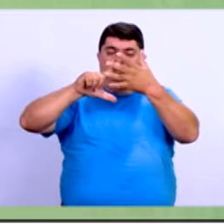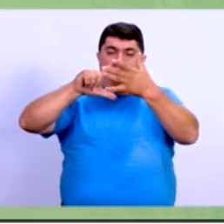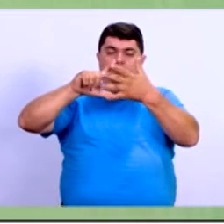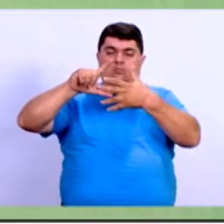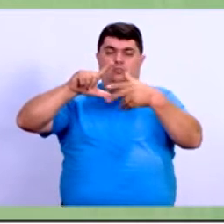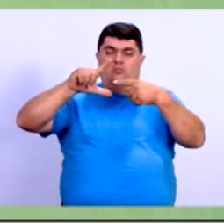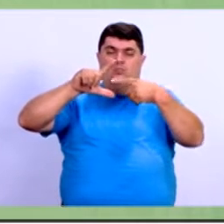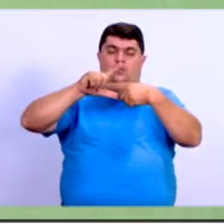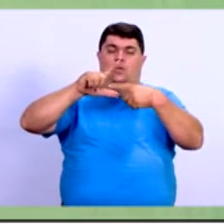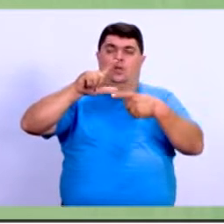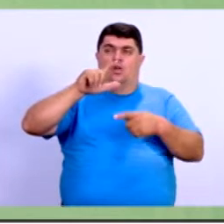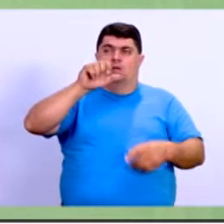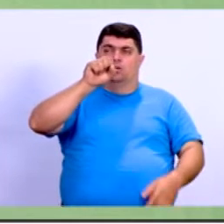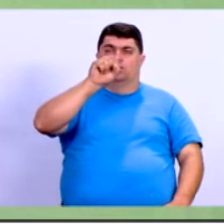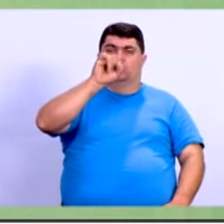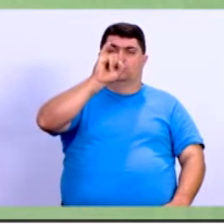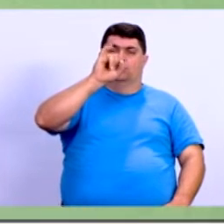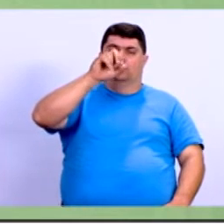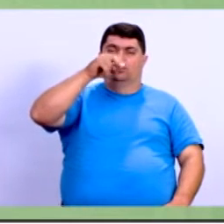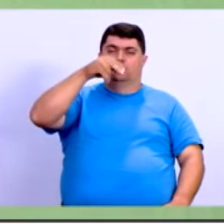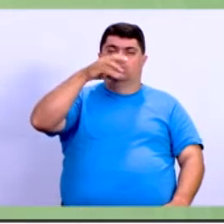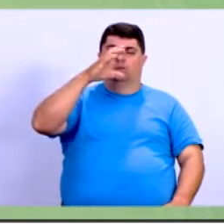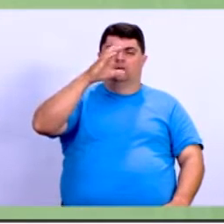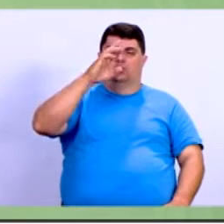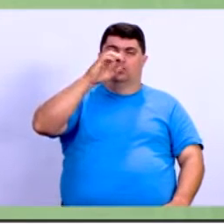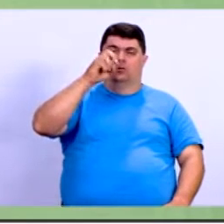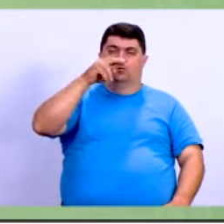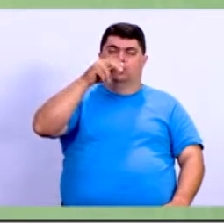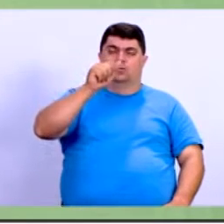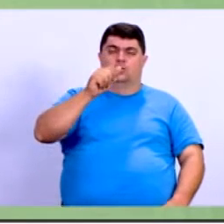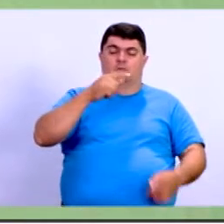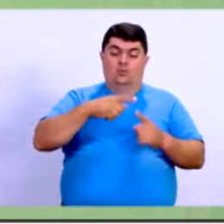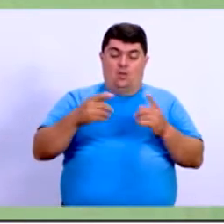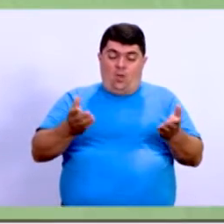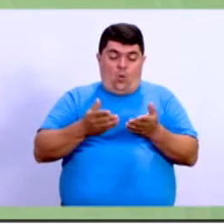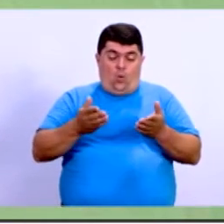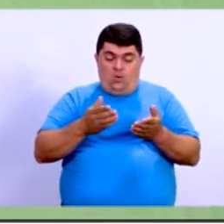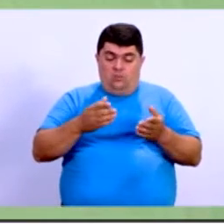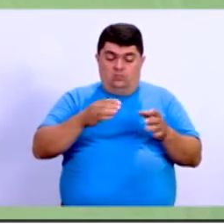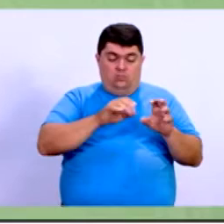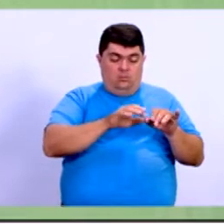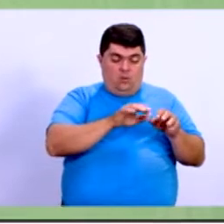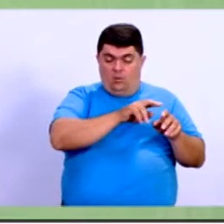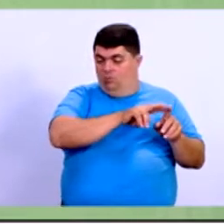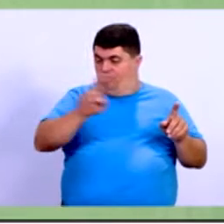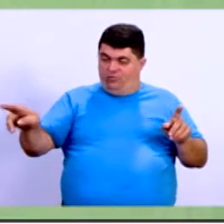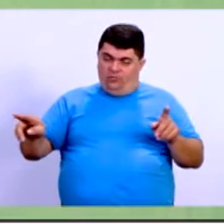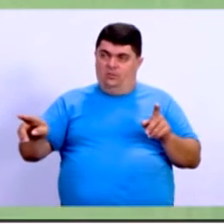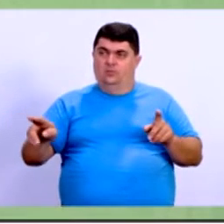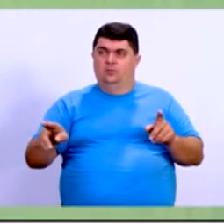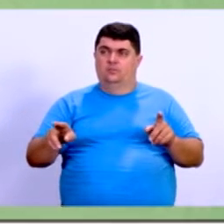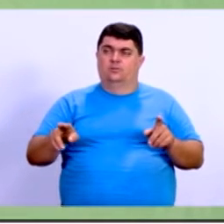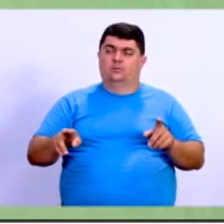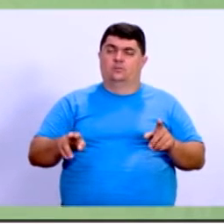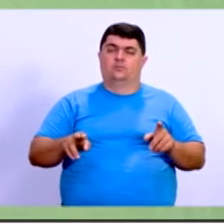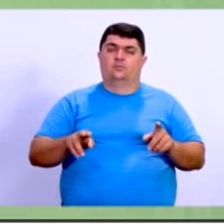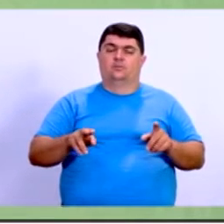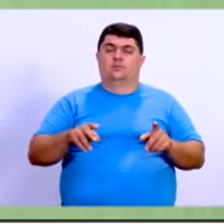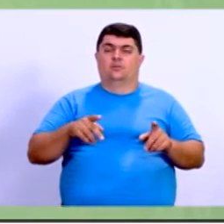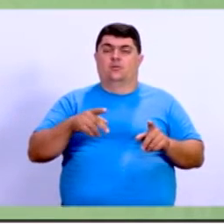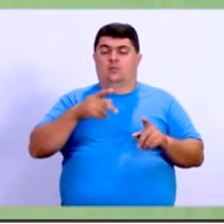mensagem síncrona. Olha a setinha dele como é diferente. Primeiramente, o destinatário precisa aceitar a